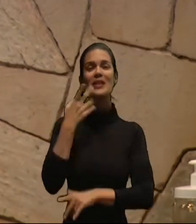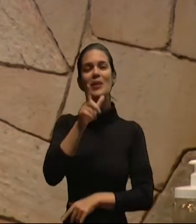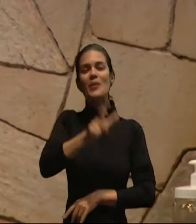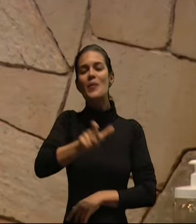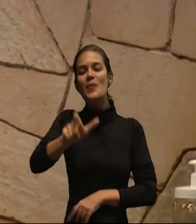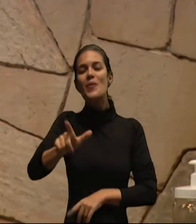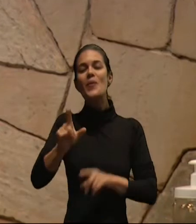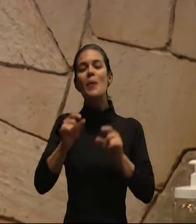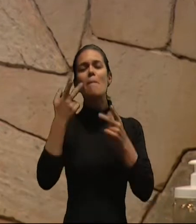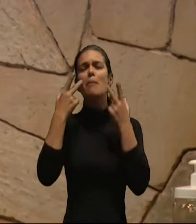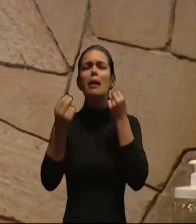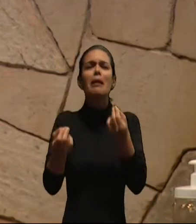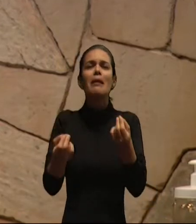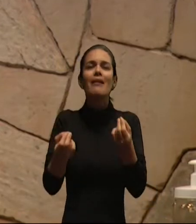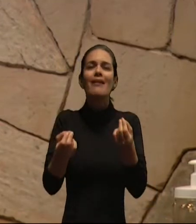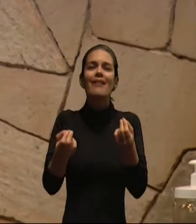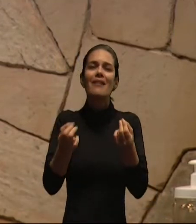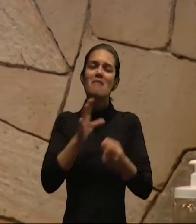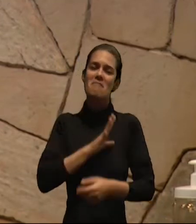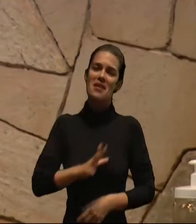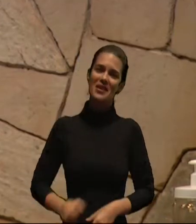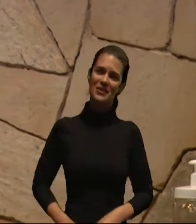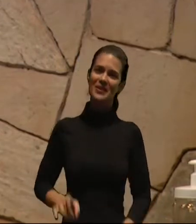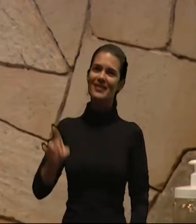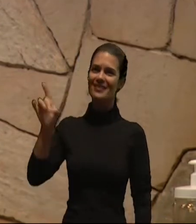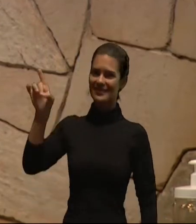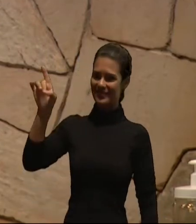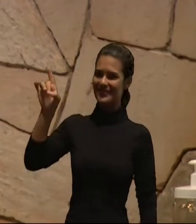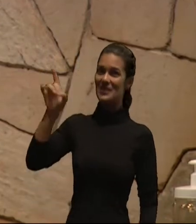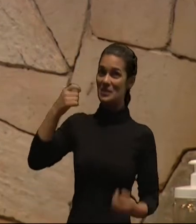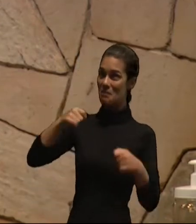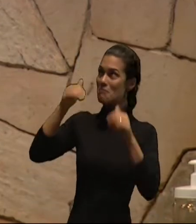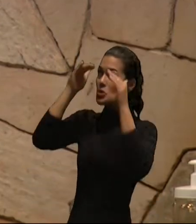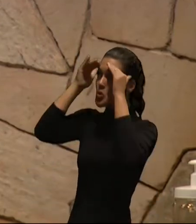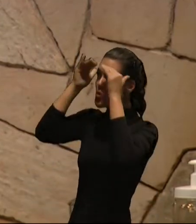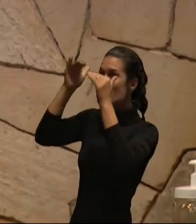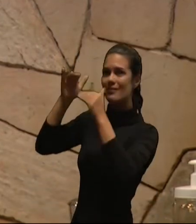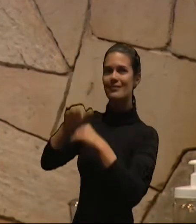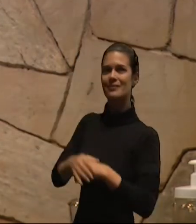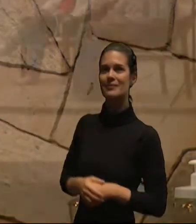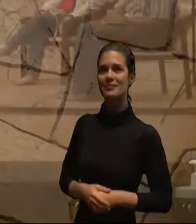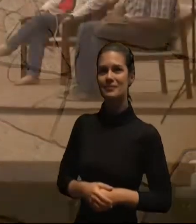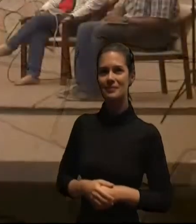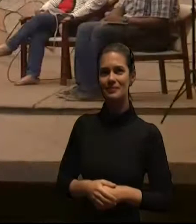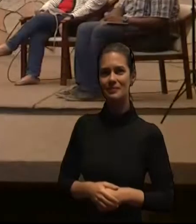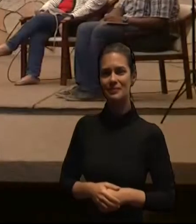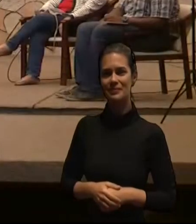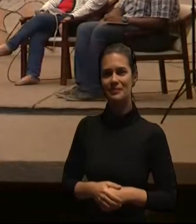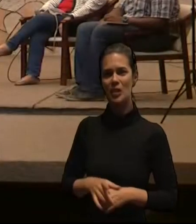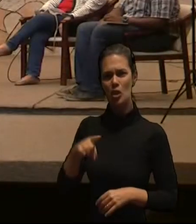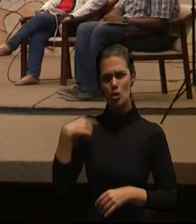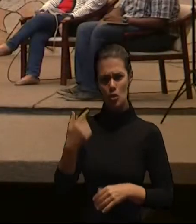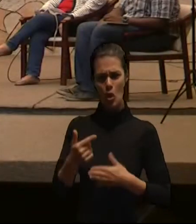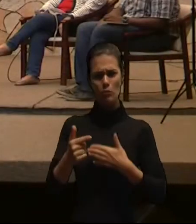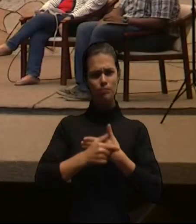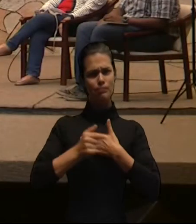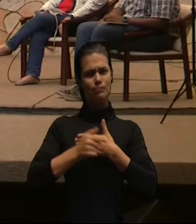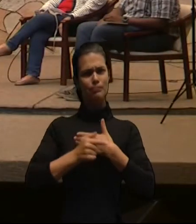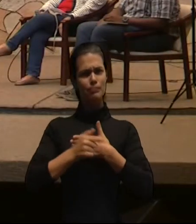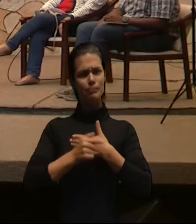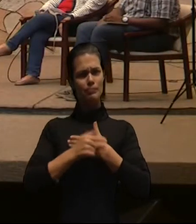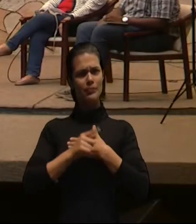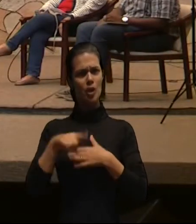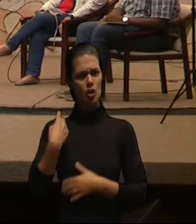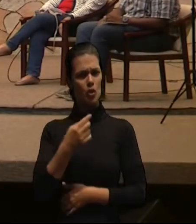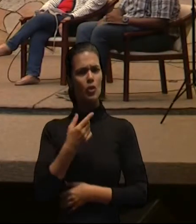adorar e glorificar o nome do Senhor, e recebemos a missão. Então a igreja adora e proclama, esta é a nossa função, este é o nosso